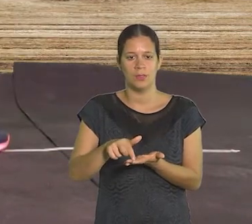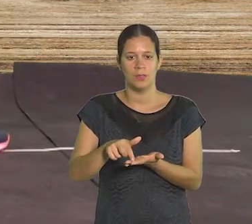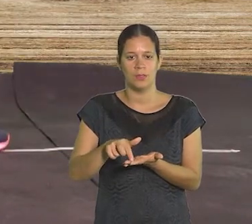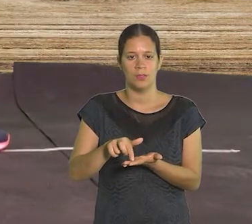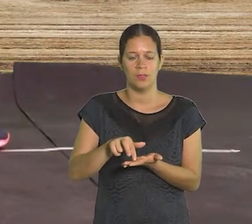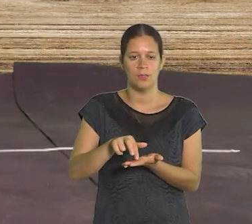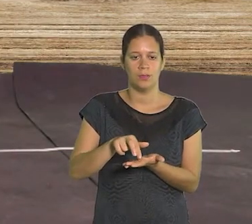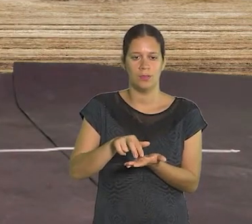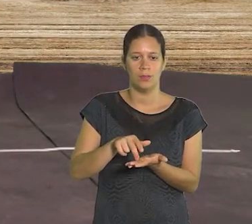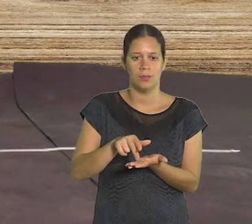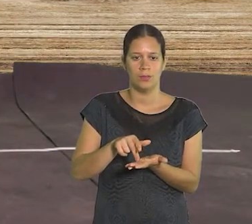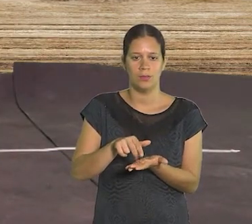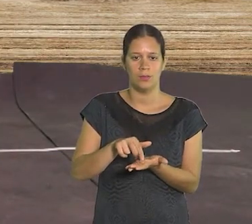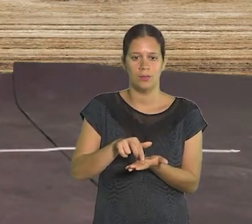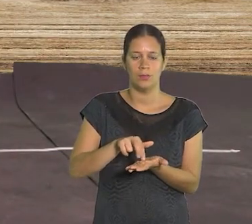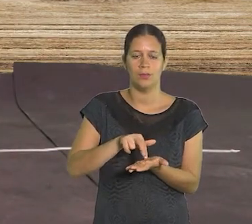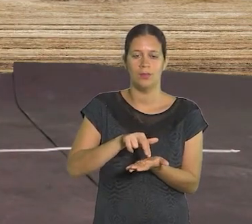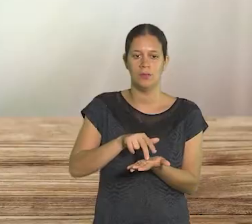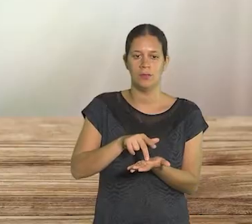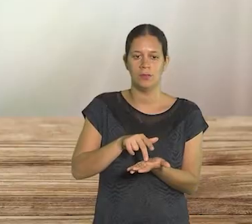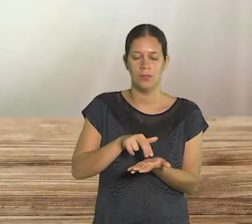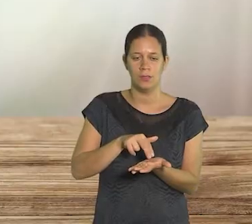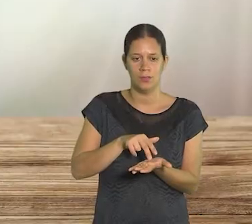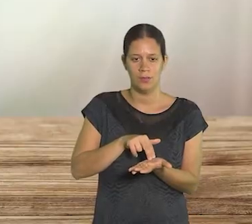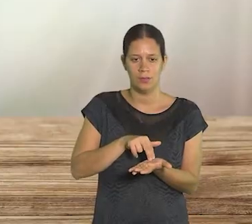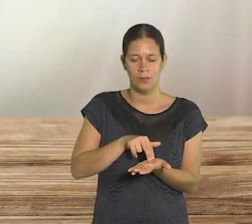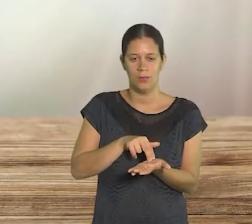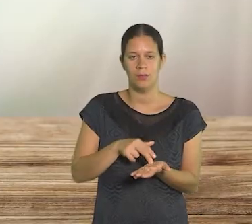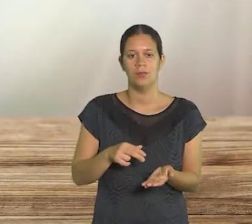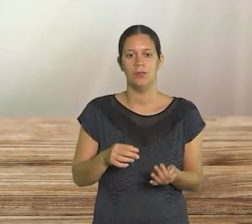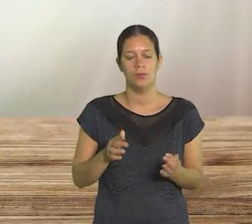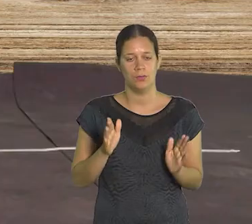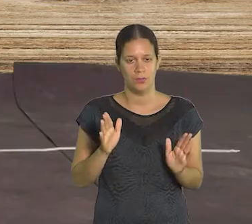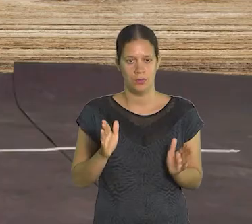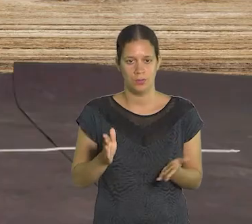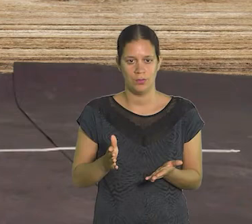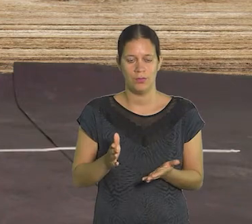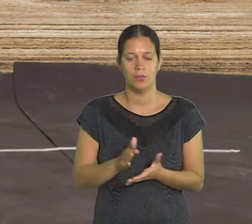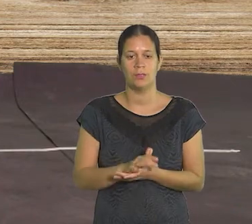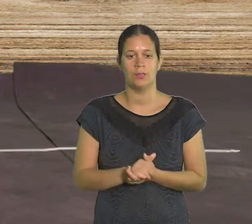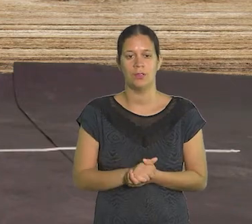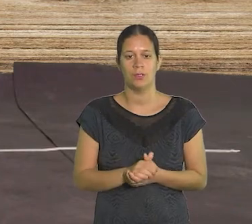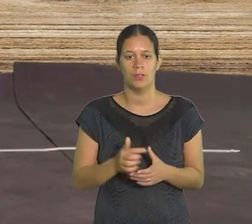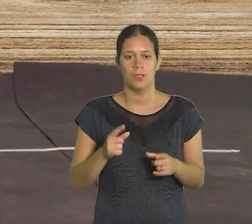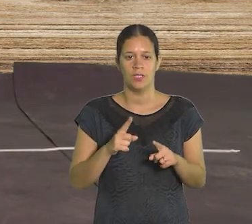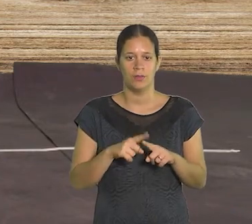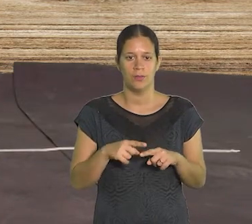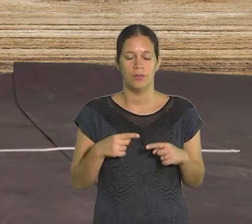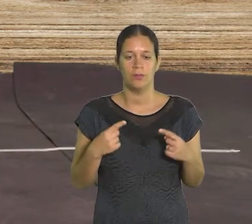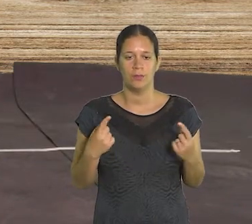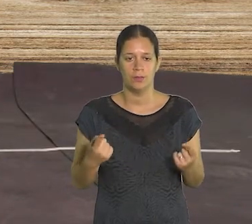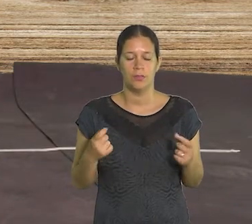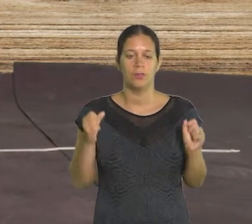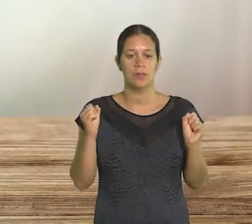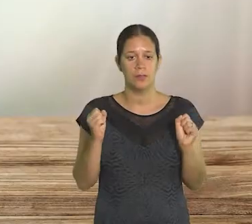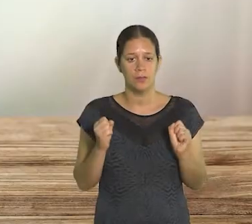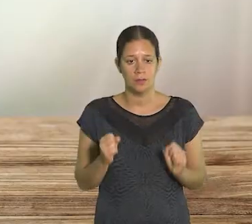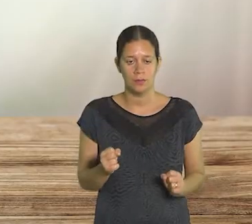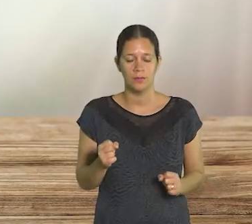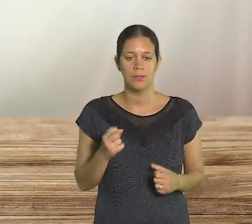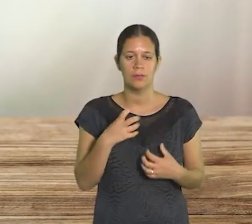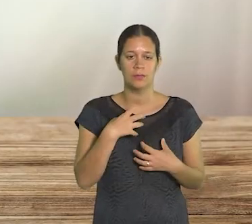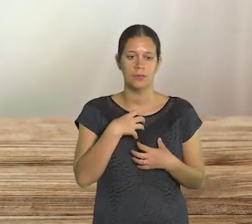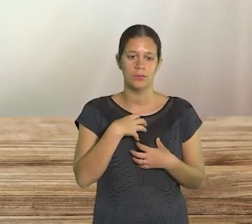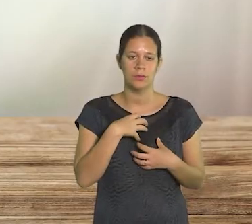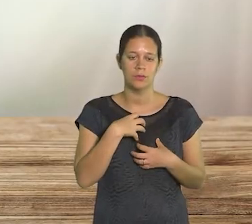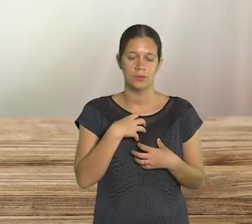pés. Não tem problema, você vai tentando, vai fazendo, ó, eu já saí da linha. Mas como é que você